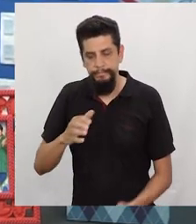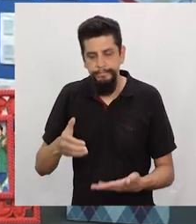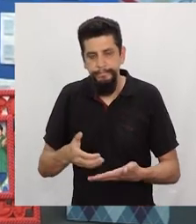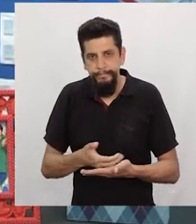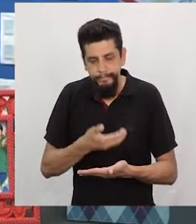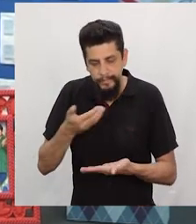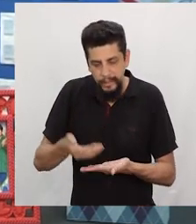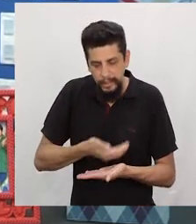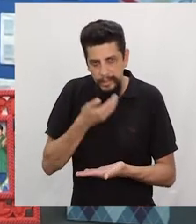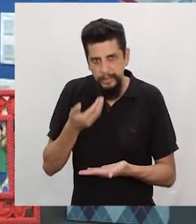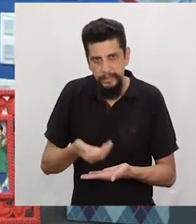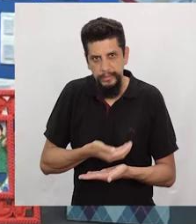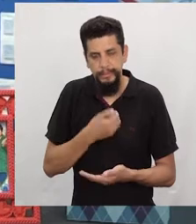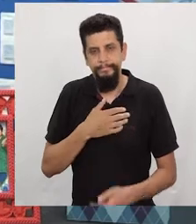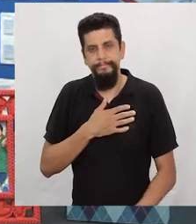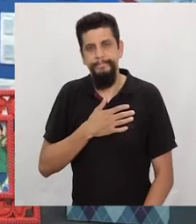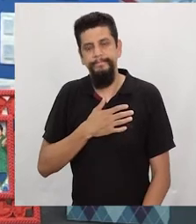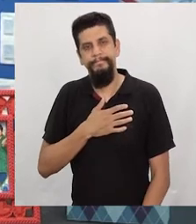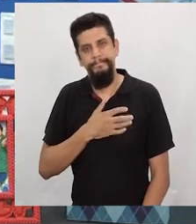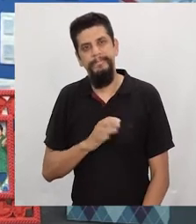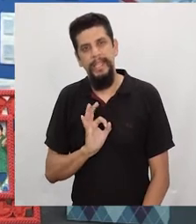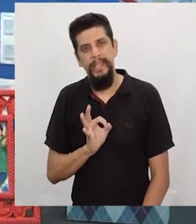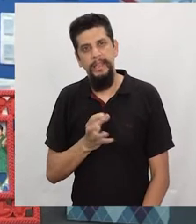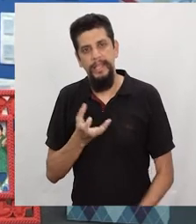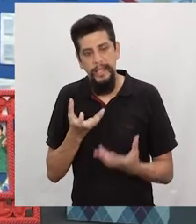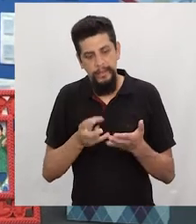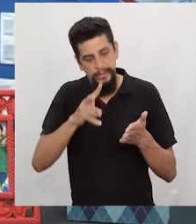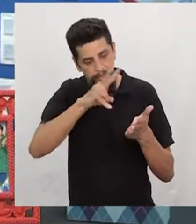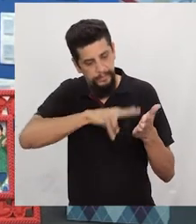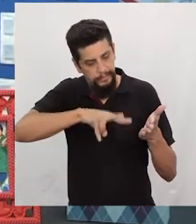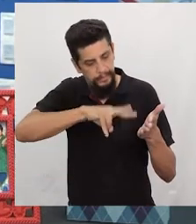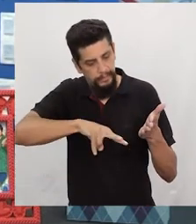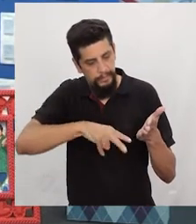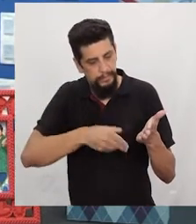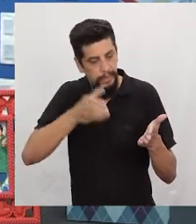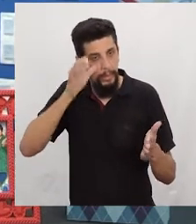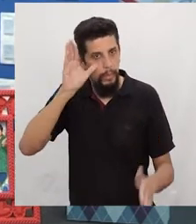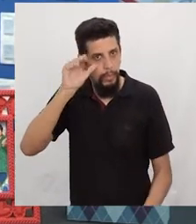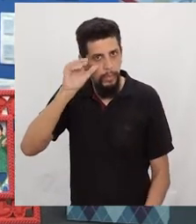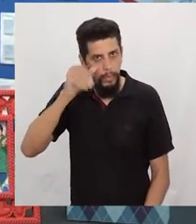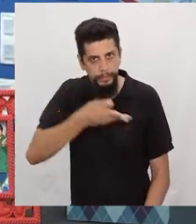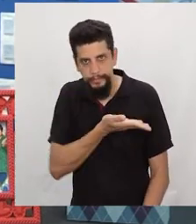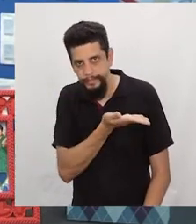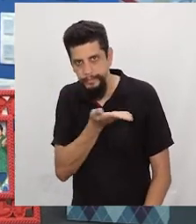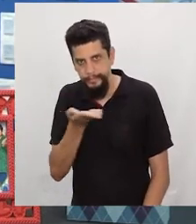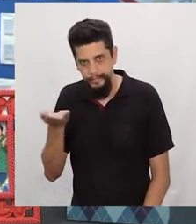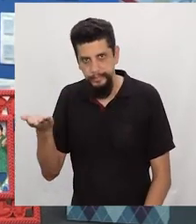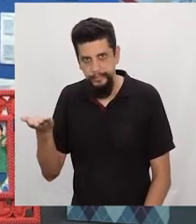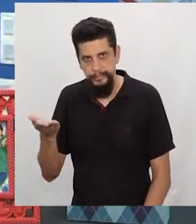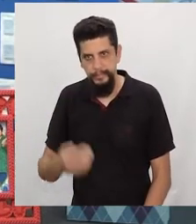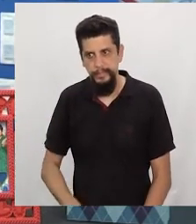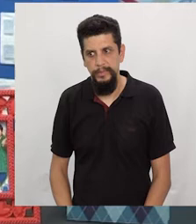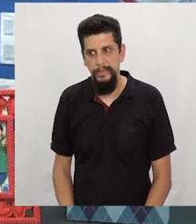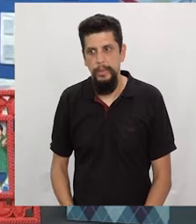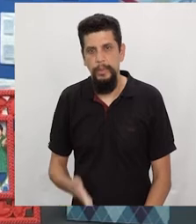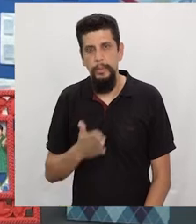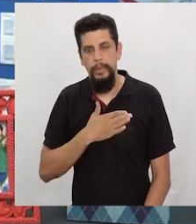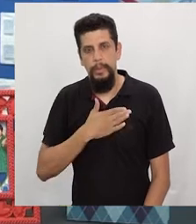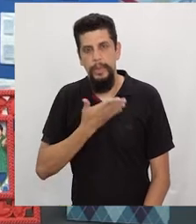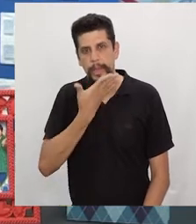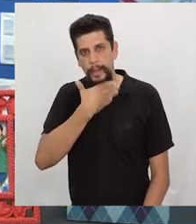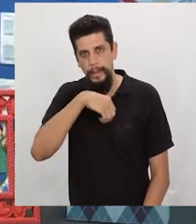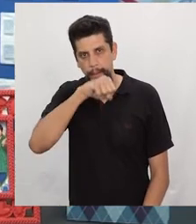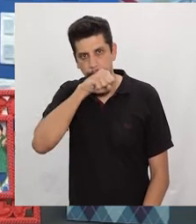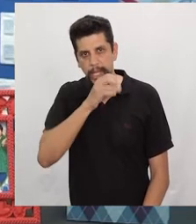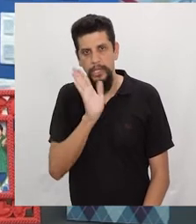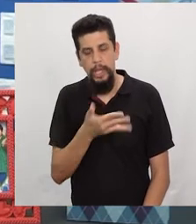estrogonofe. Por falar nisso, eu quero ler uma curiosidade aqui para vocês. O meu pai já